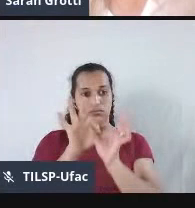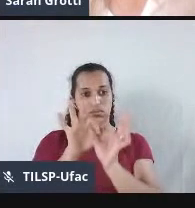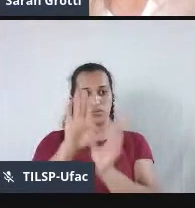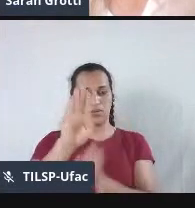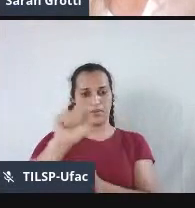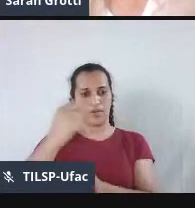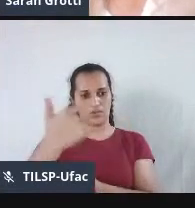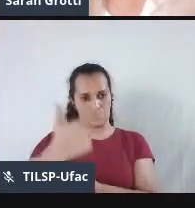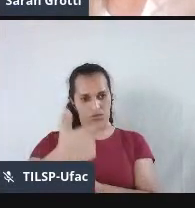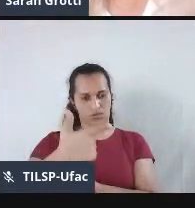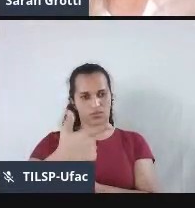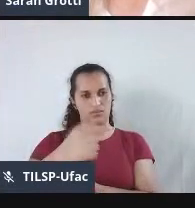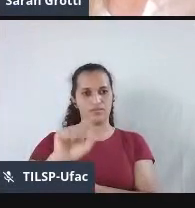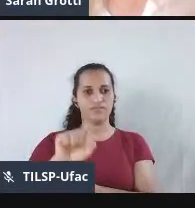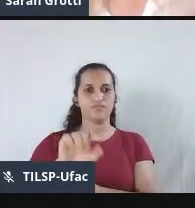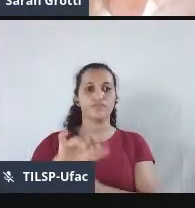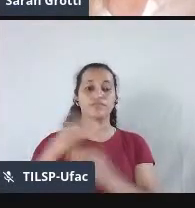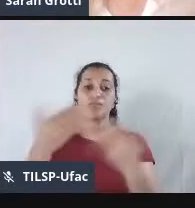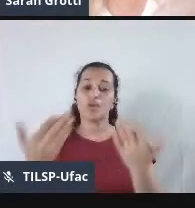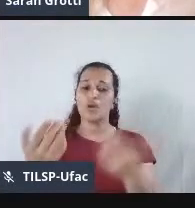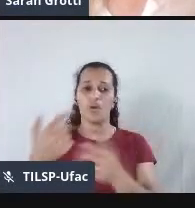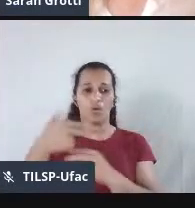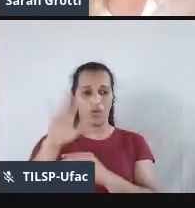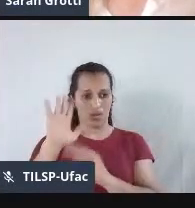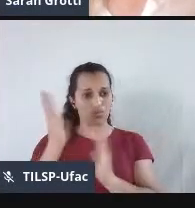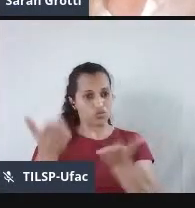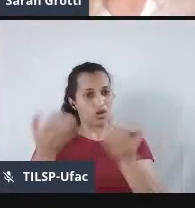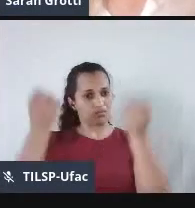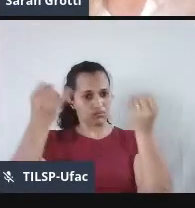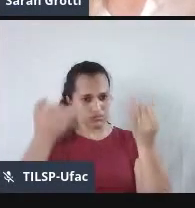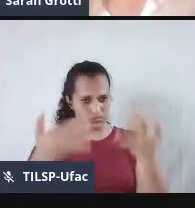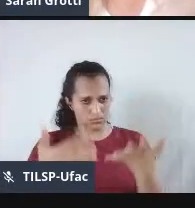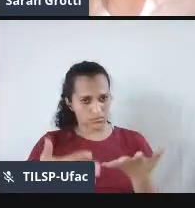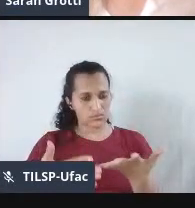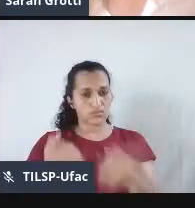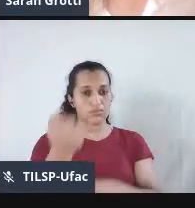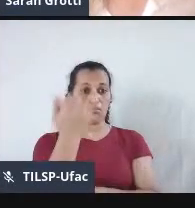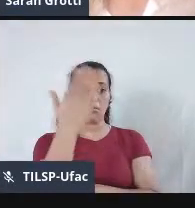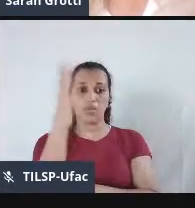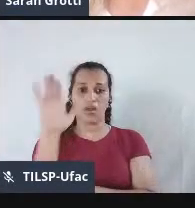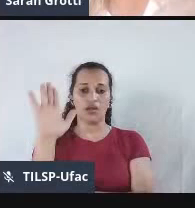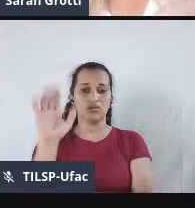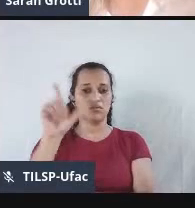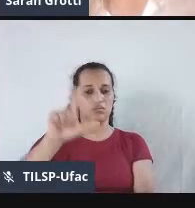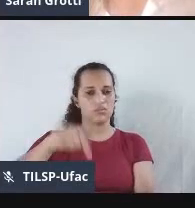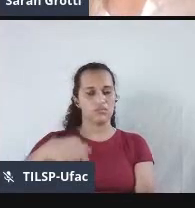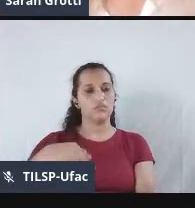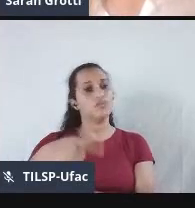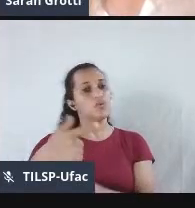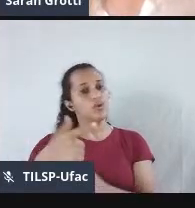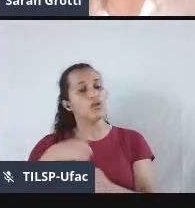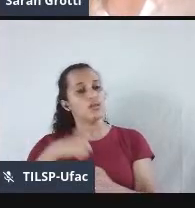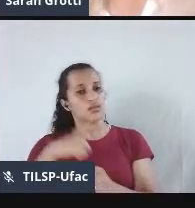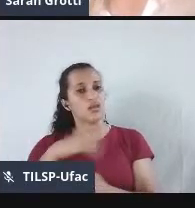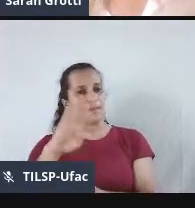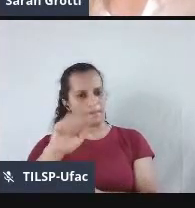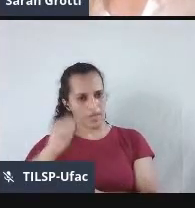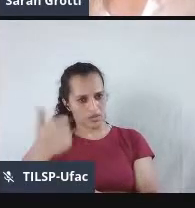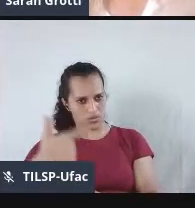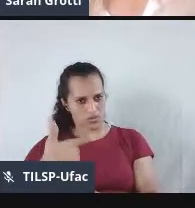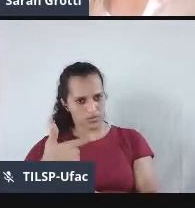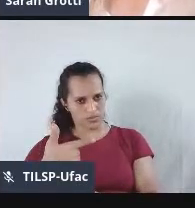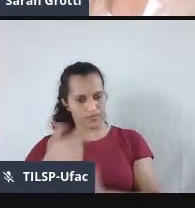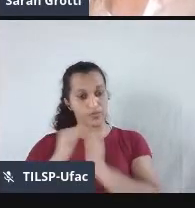Porque, como eu falei, as plantas, elas sintetizam, elas acabam produzindo B12, junto